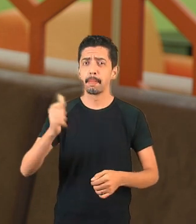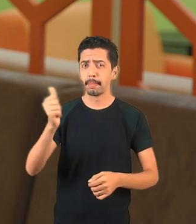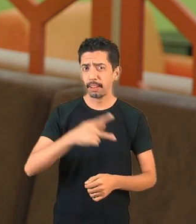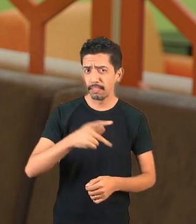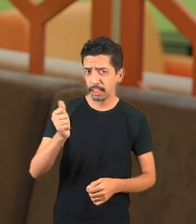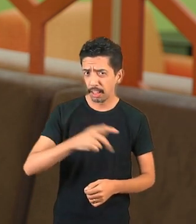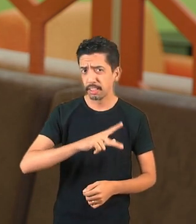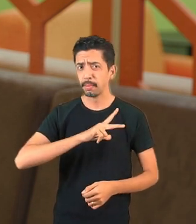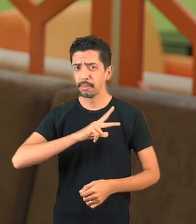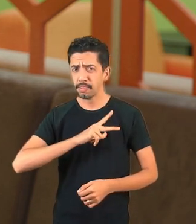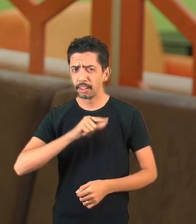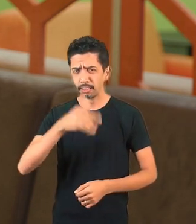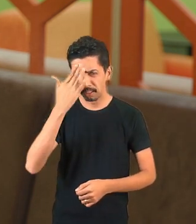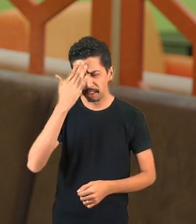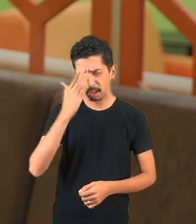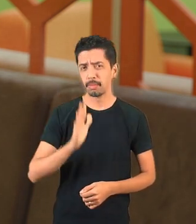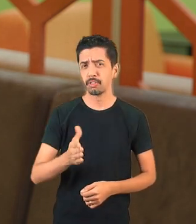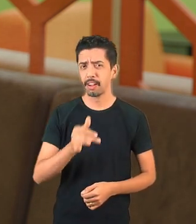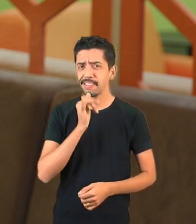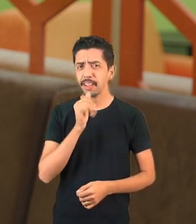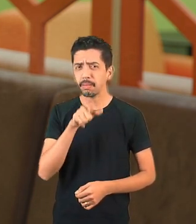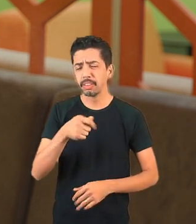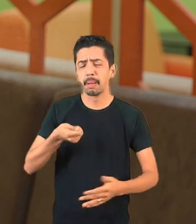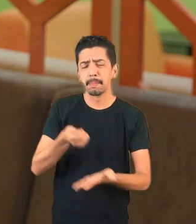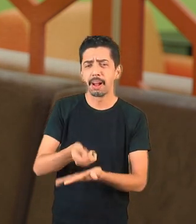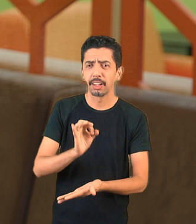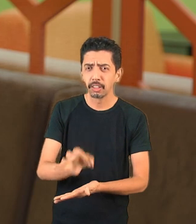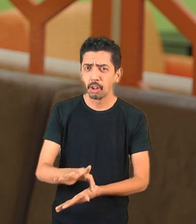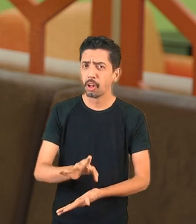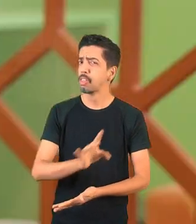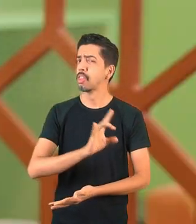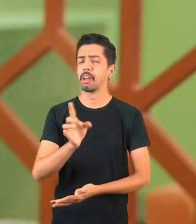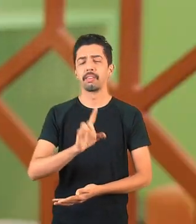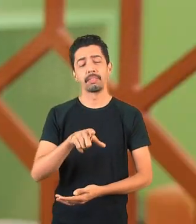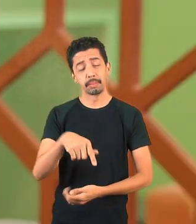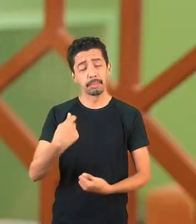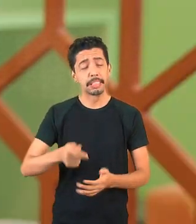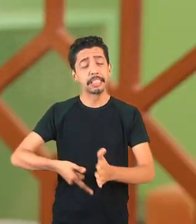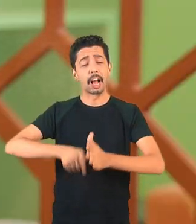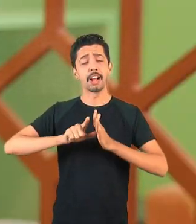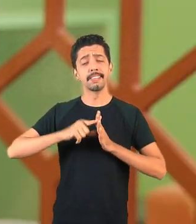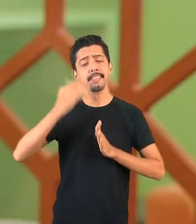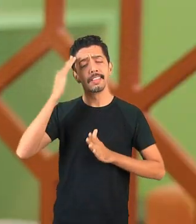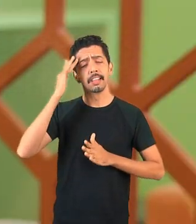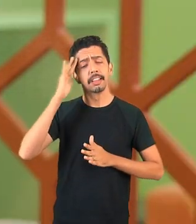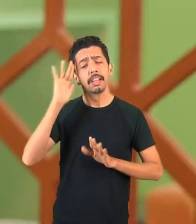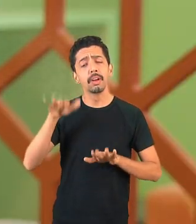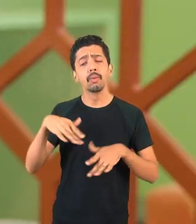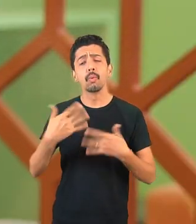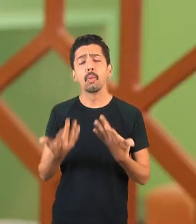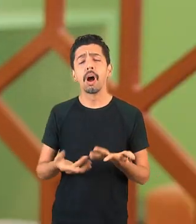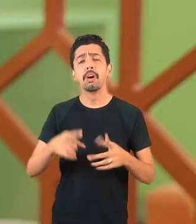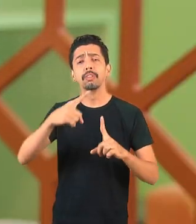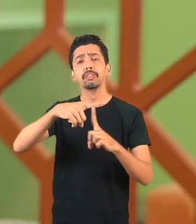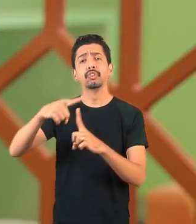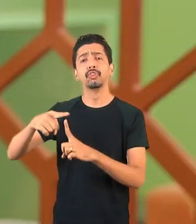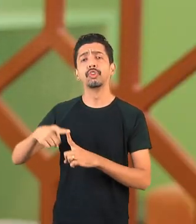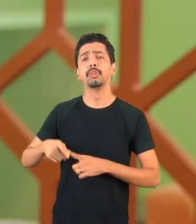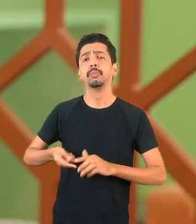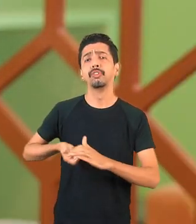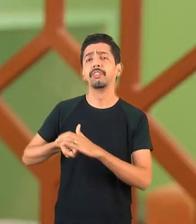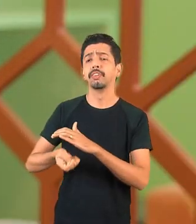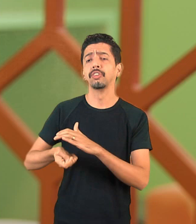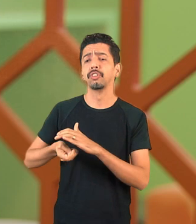como é que está isso? Não é só você chegar lá e pagar a previdência privada. Você tem que entender quais são os investimentos que